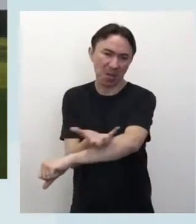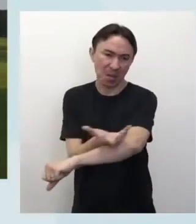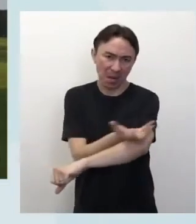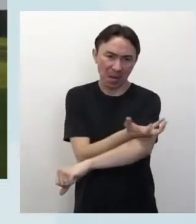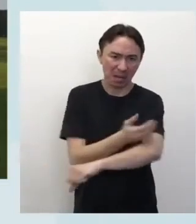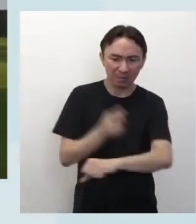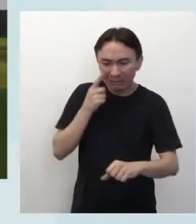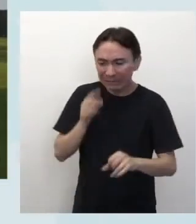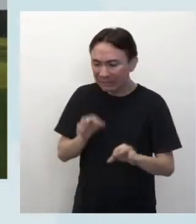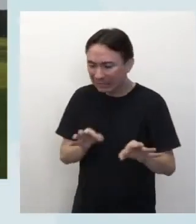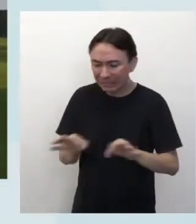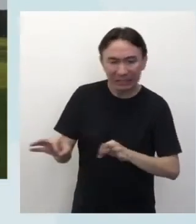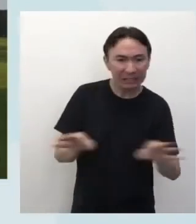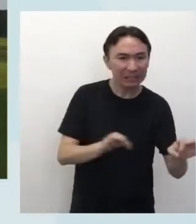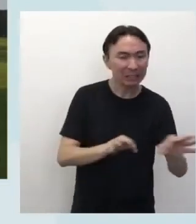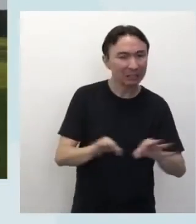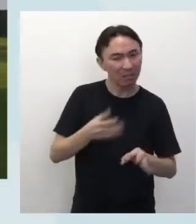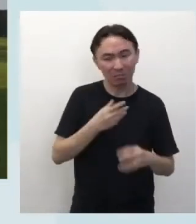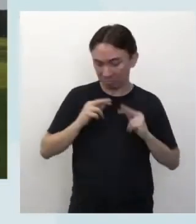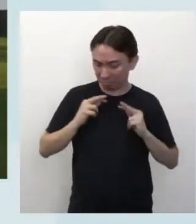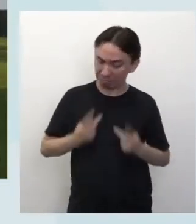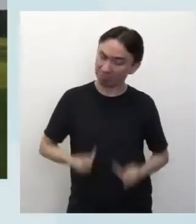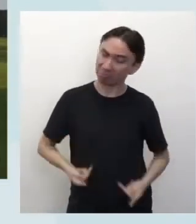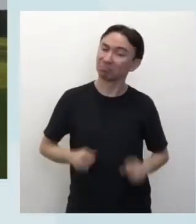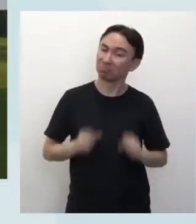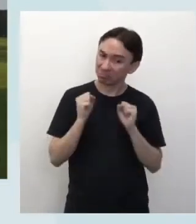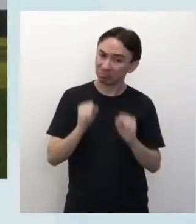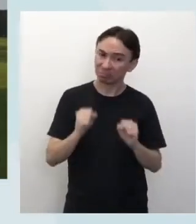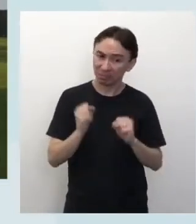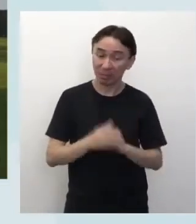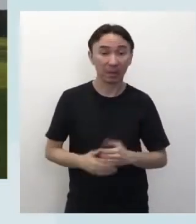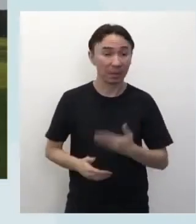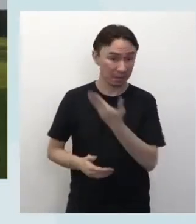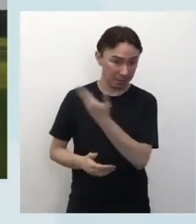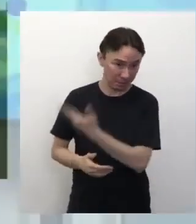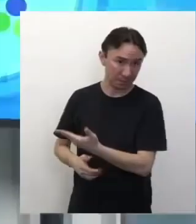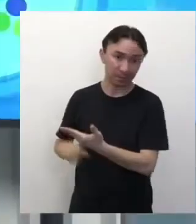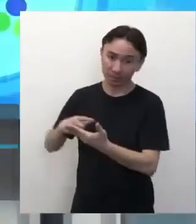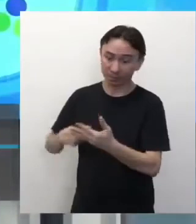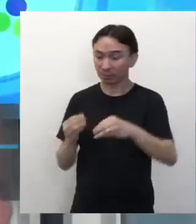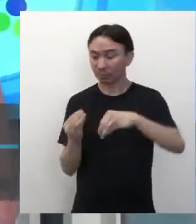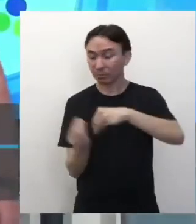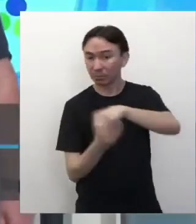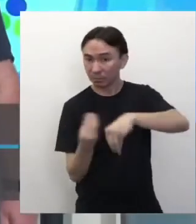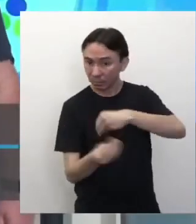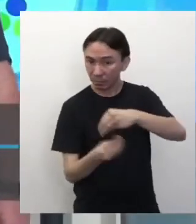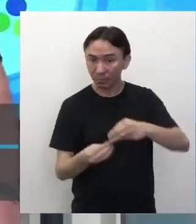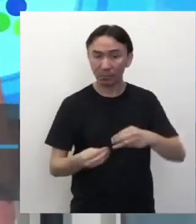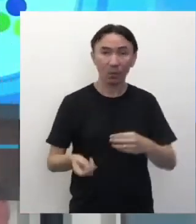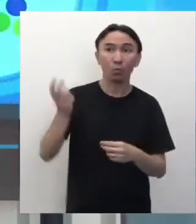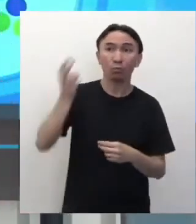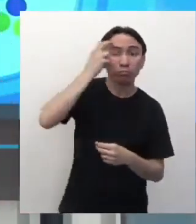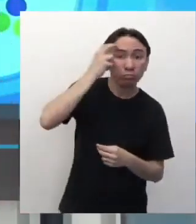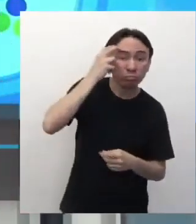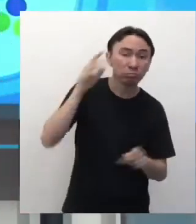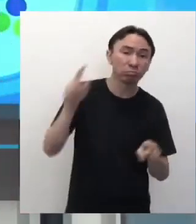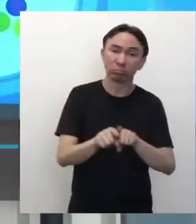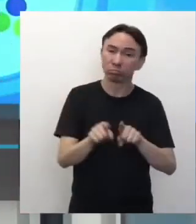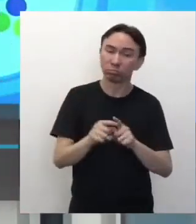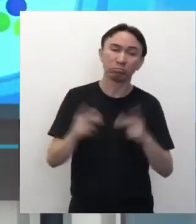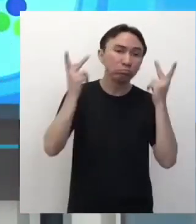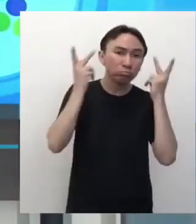se aparece. Então, nessa paisagem rural, nós temos características humanizadas, como também temos características naturais. Então,